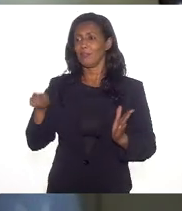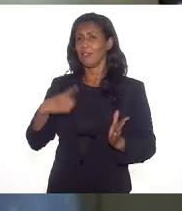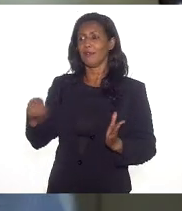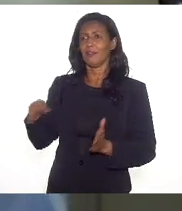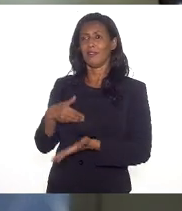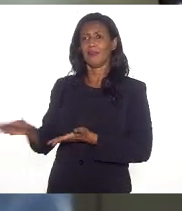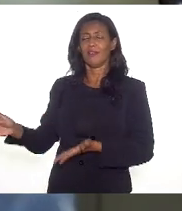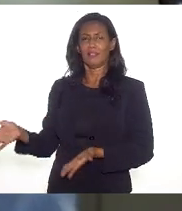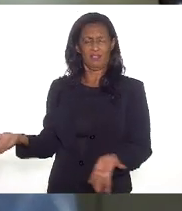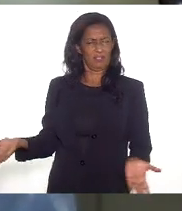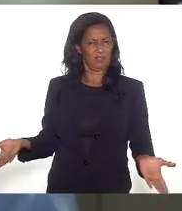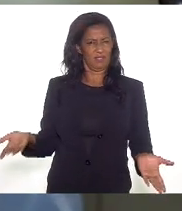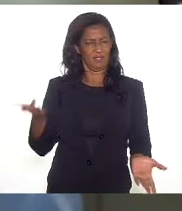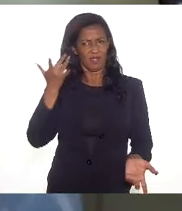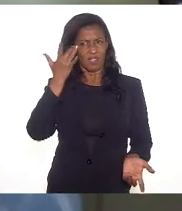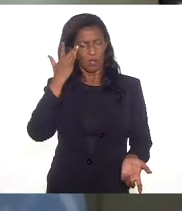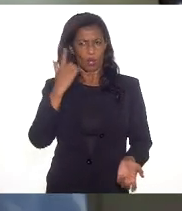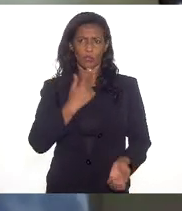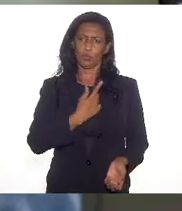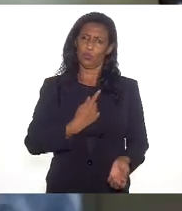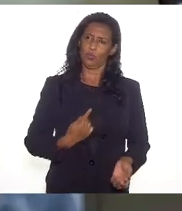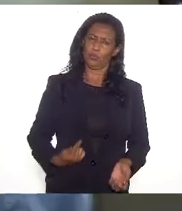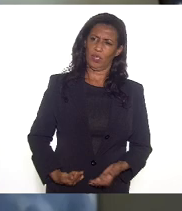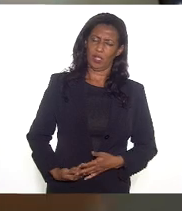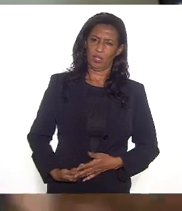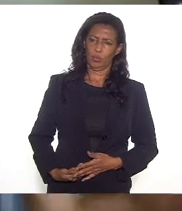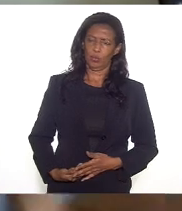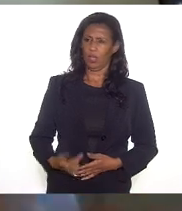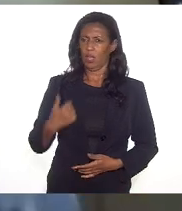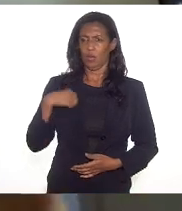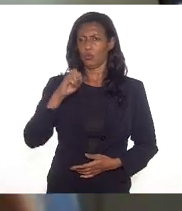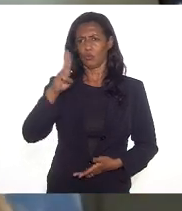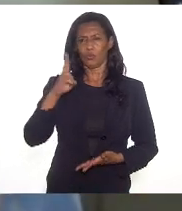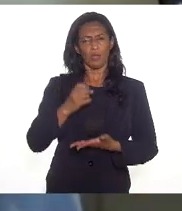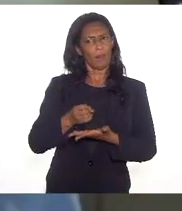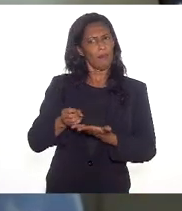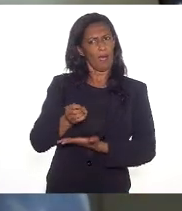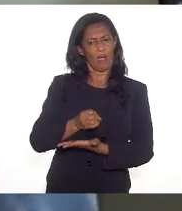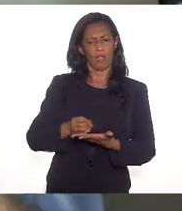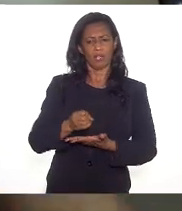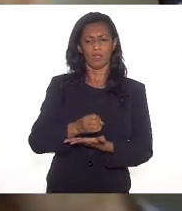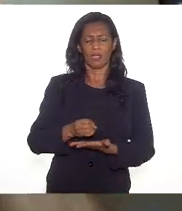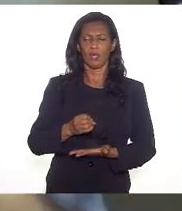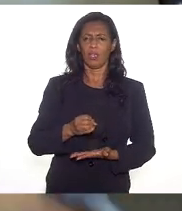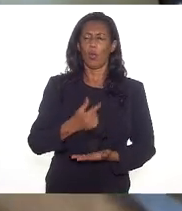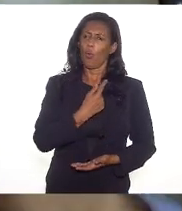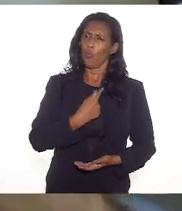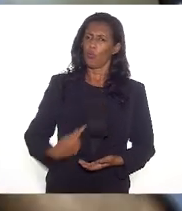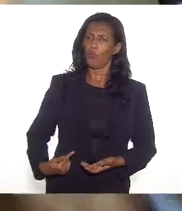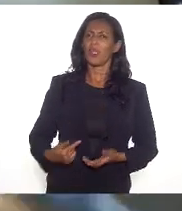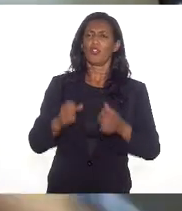Eu acho que o governador, olha, eu não sou da base, o governador tem direito